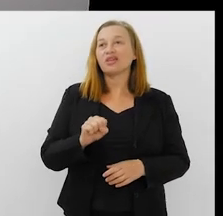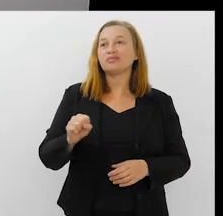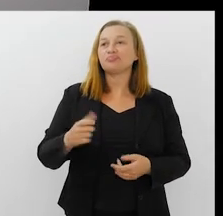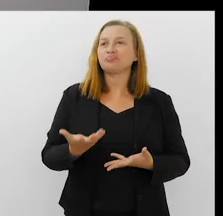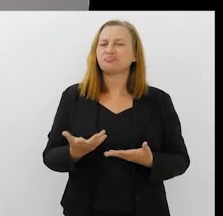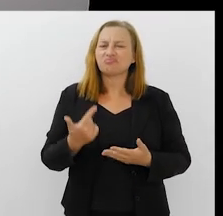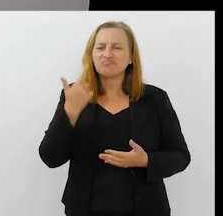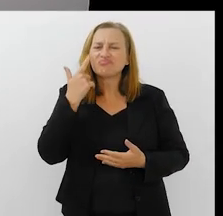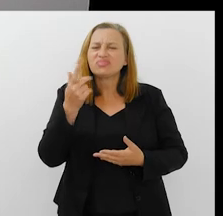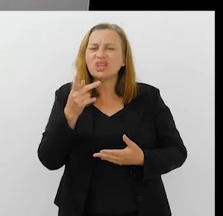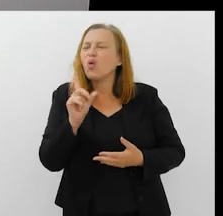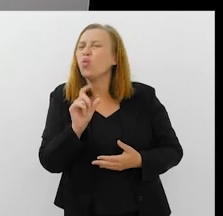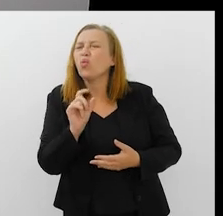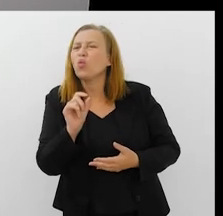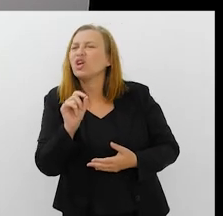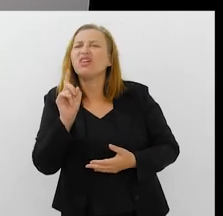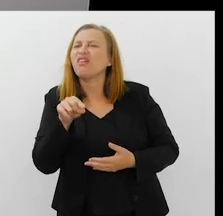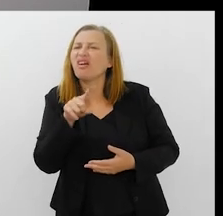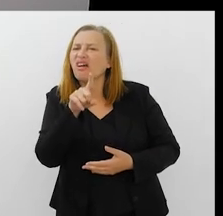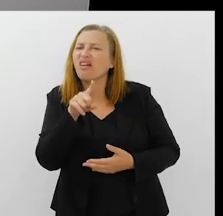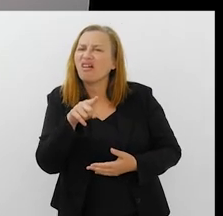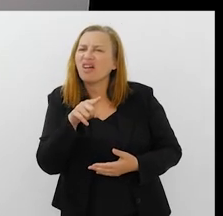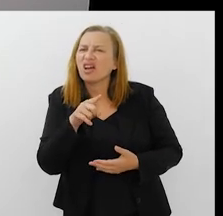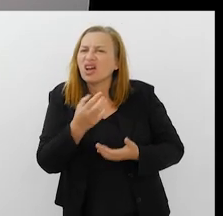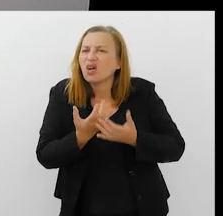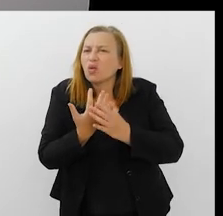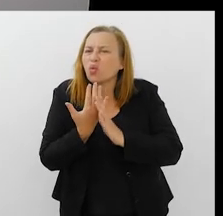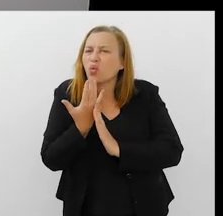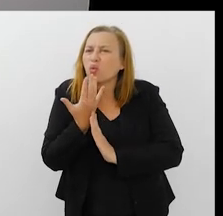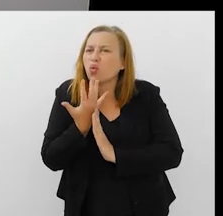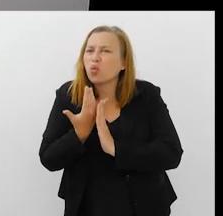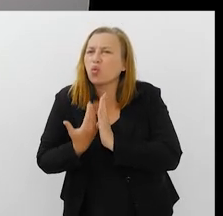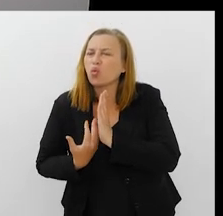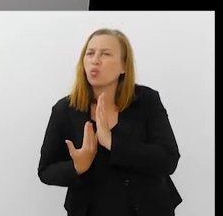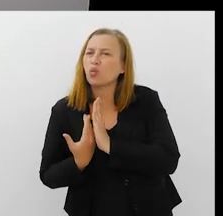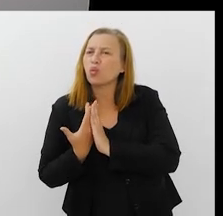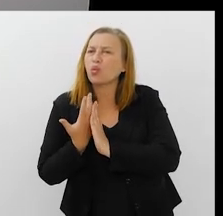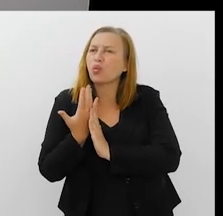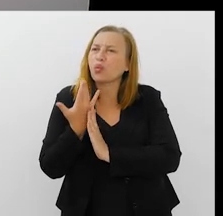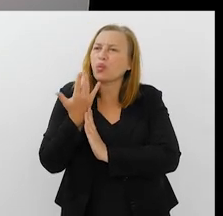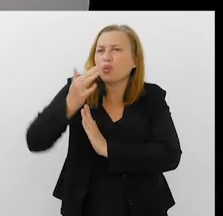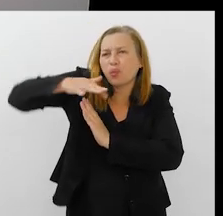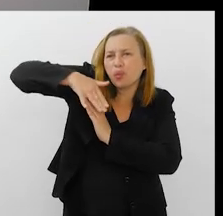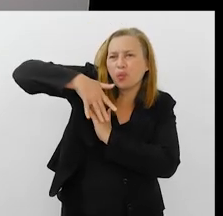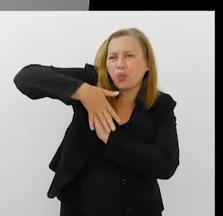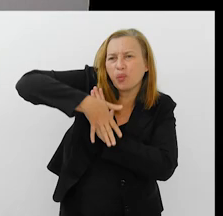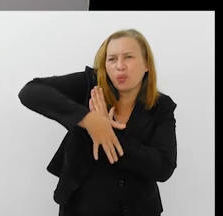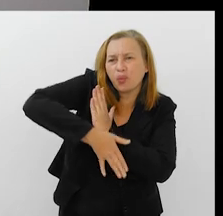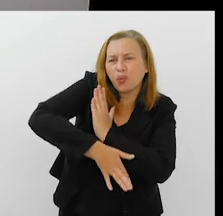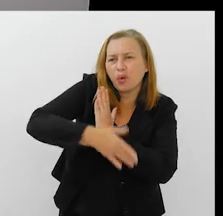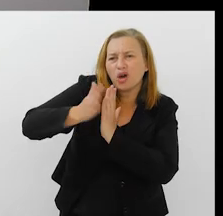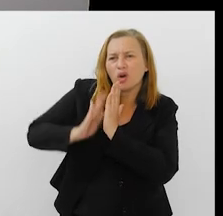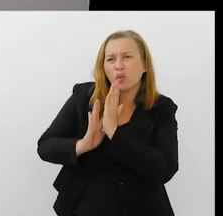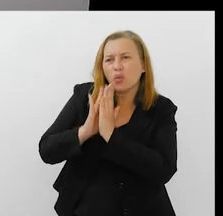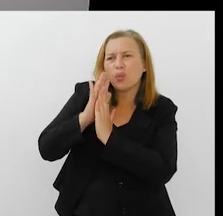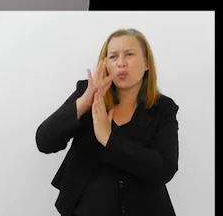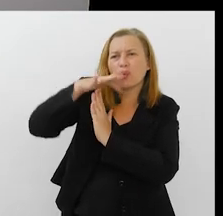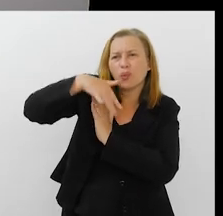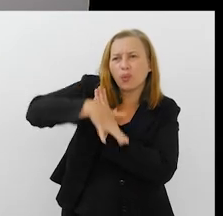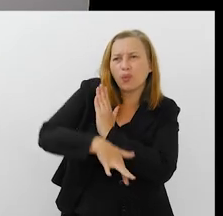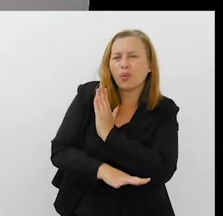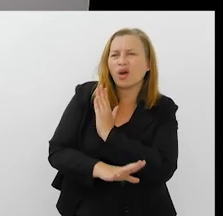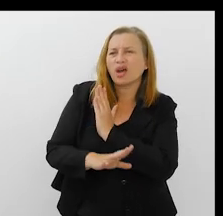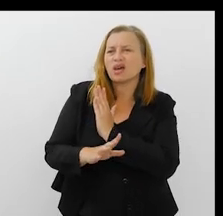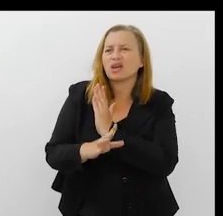eu perguntei depois, Renato, o que é aquilo? Ele falou, não, é... Gás propano, aquele maçarico do... Maçarico de balão de ar quente. Balão, né? Dá o